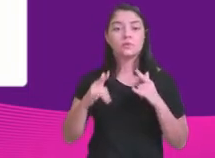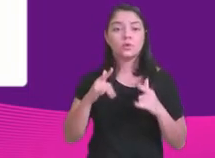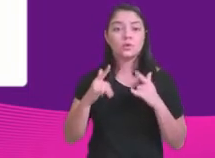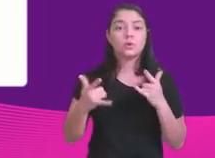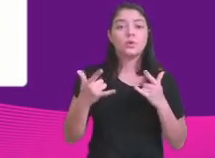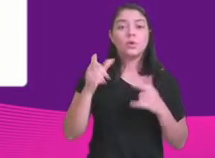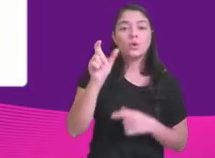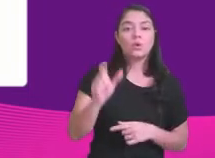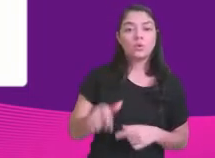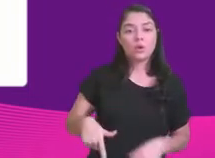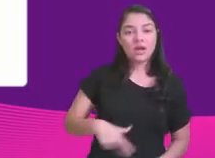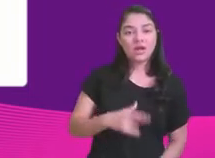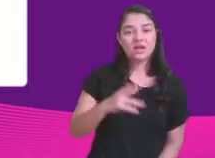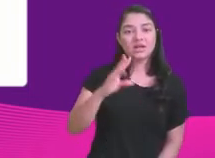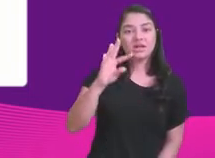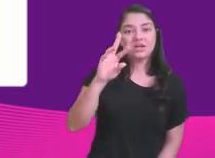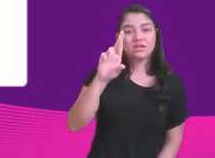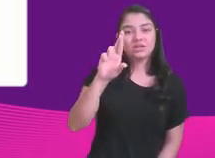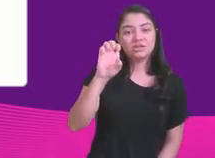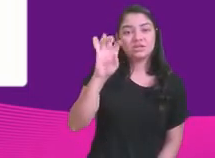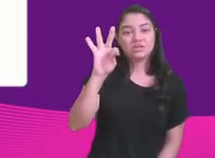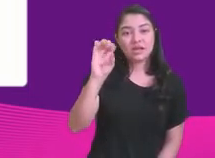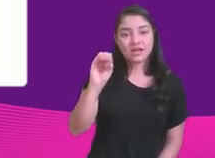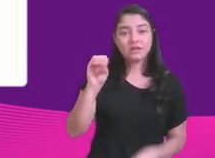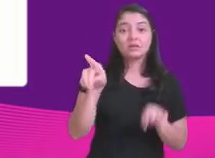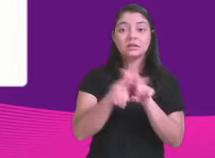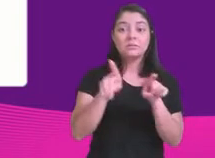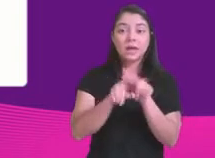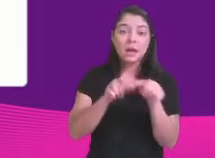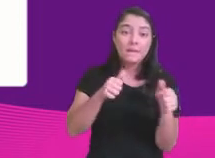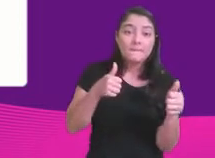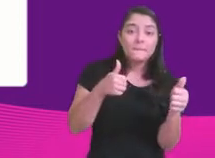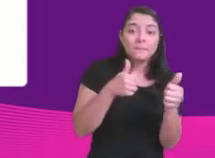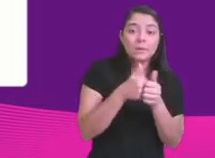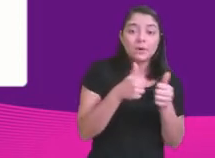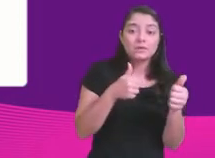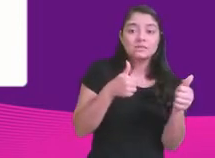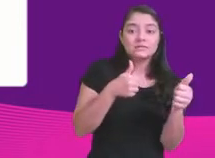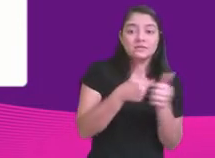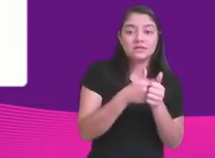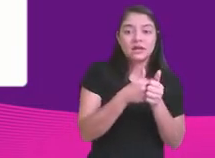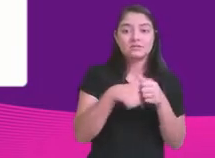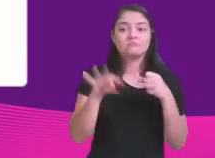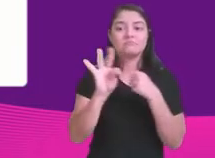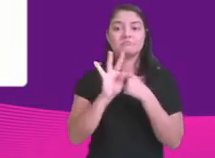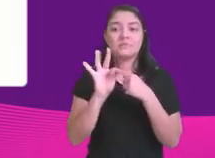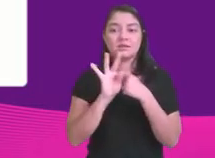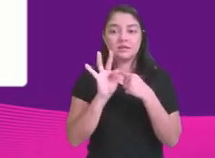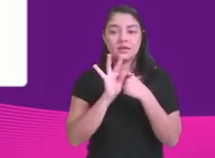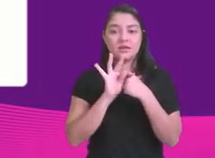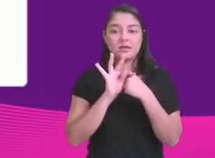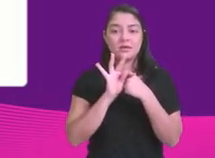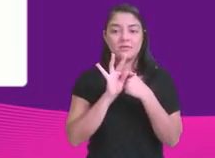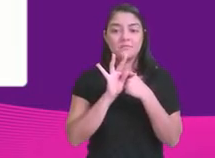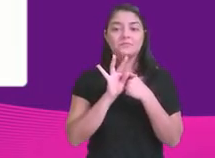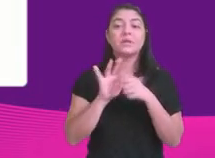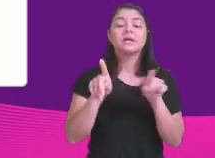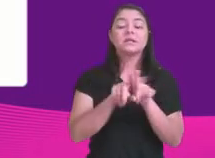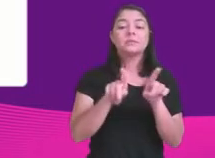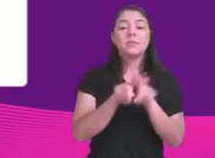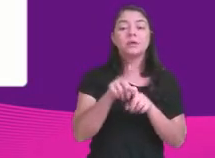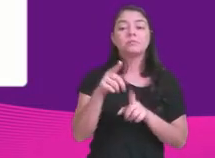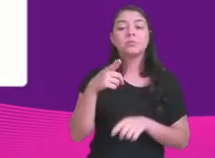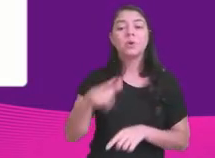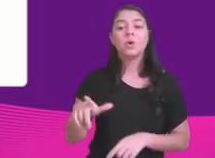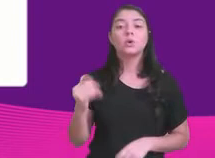conta da facilitação e da proximidade da técnica com a cirurgia aberta. Os pontos mais importantes e que